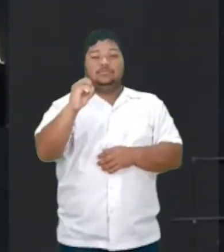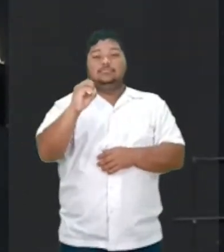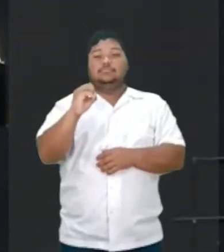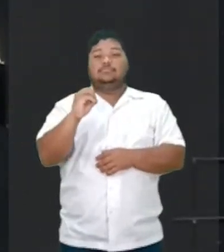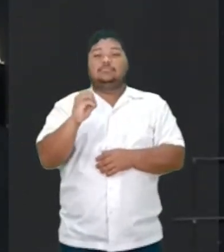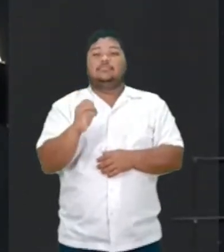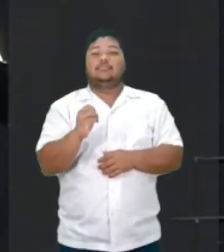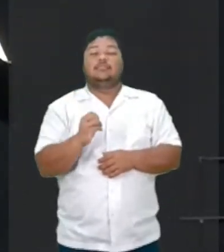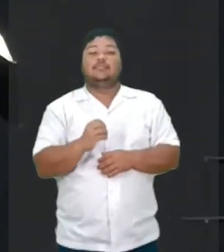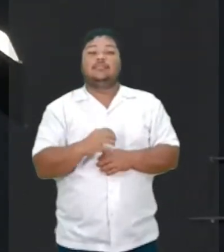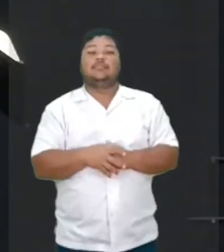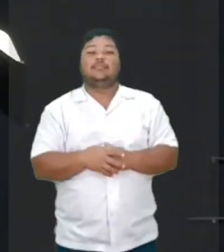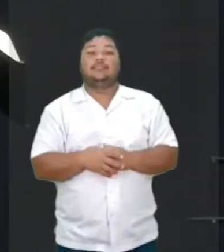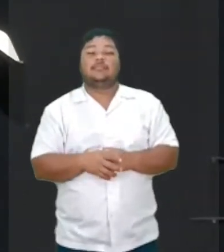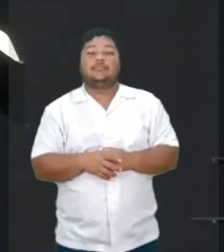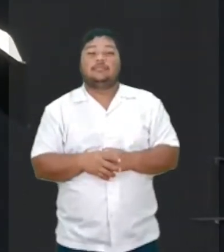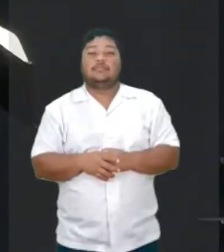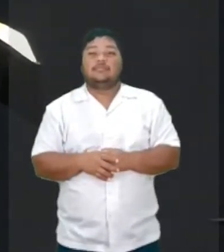lançaram o satélite COBE.